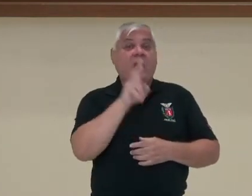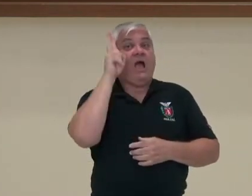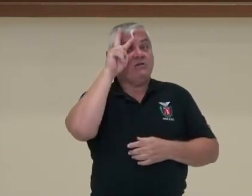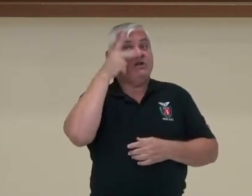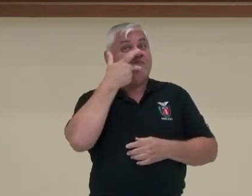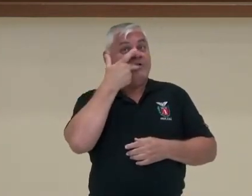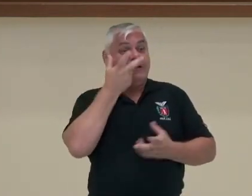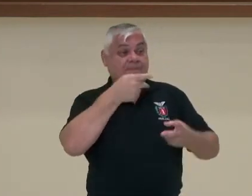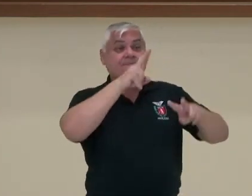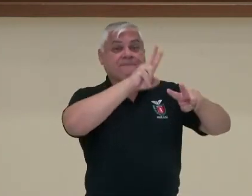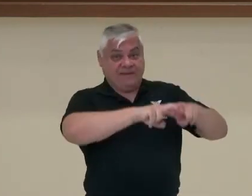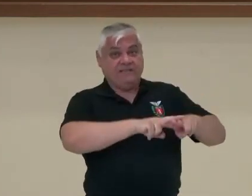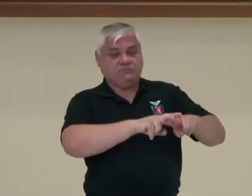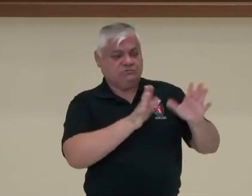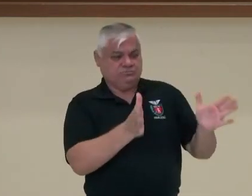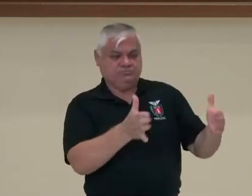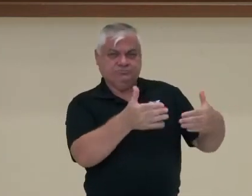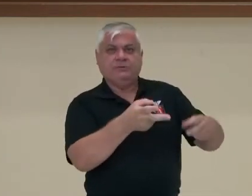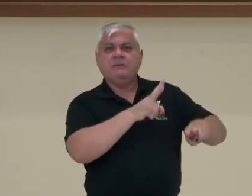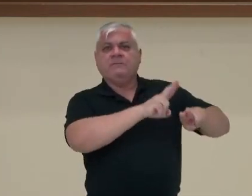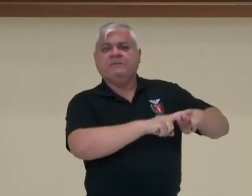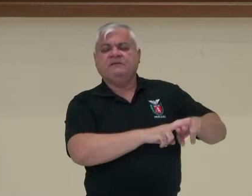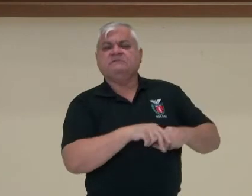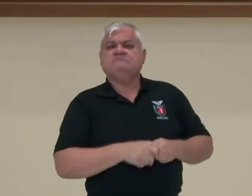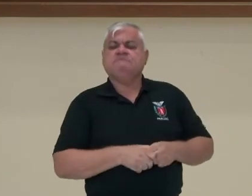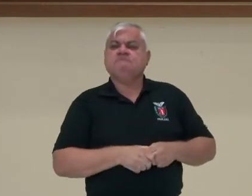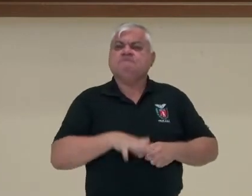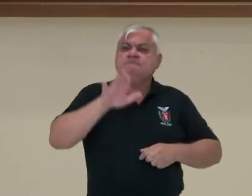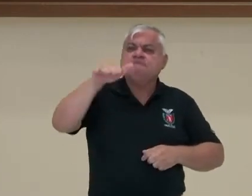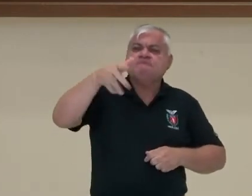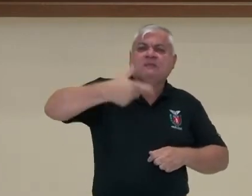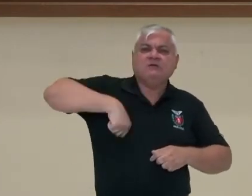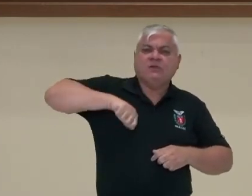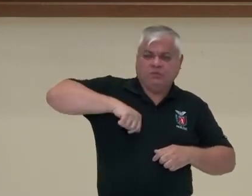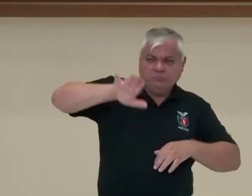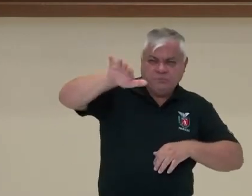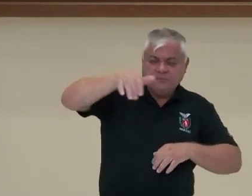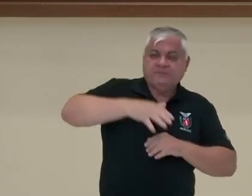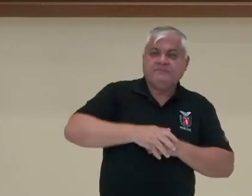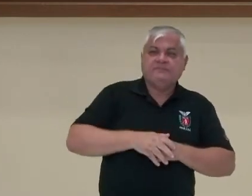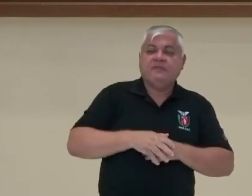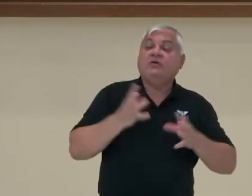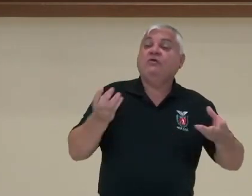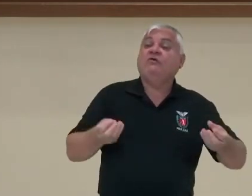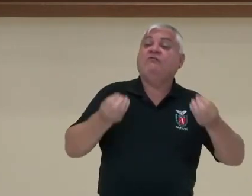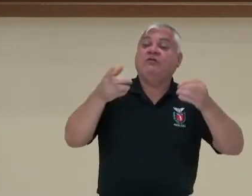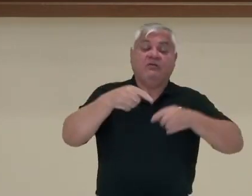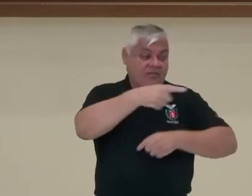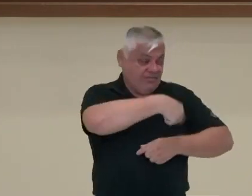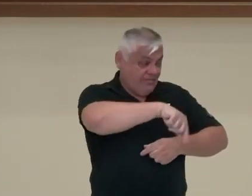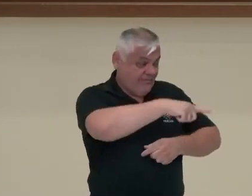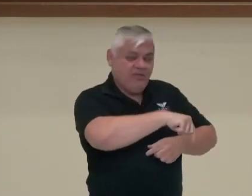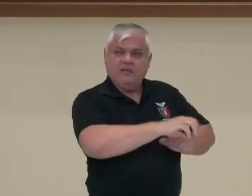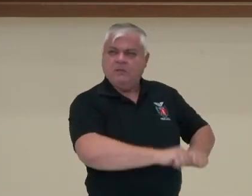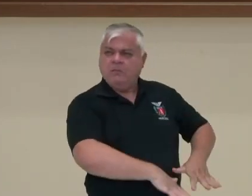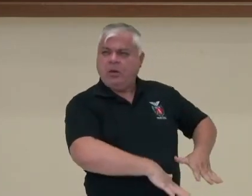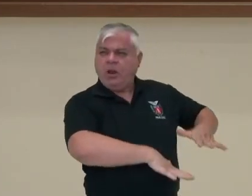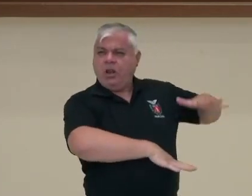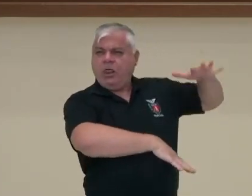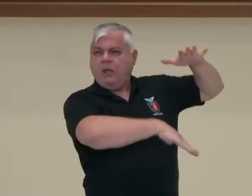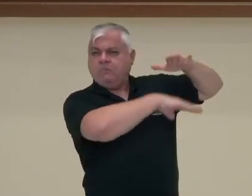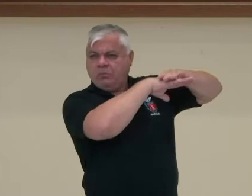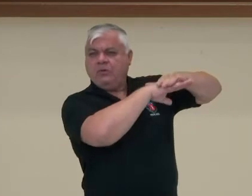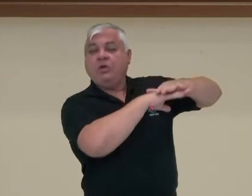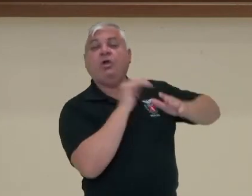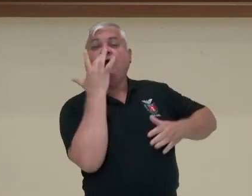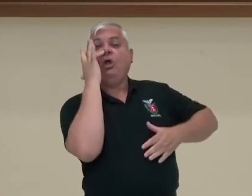cômodo e ele prometeu que daria o equivalente a esse cômodo cheio de ouro e prata. Isso nos dá